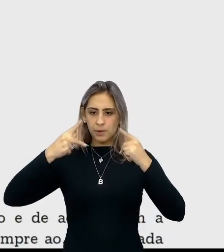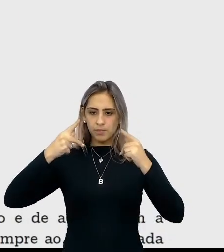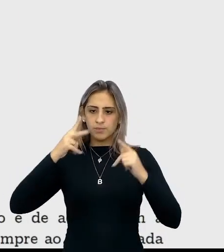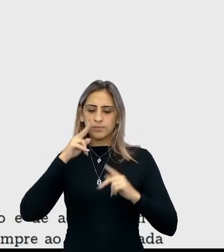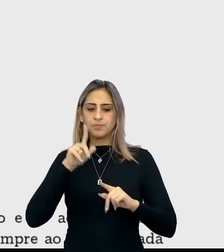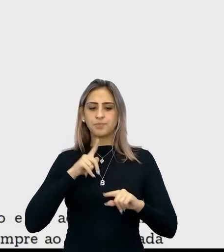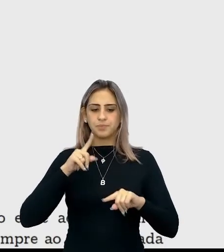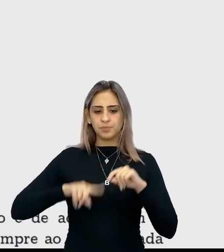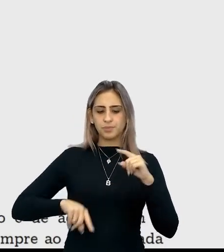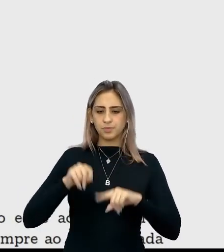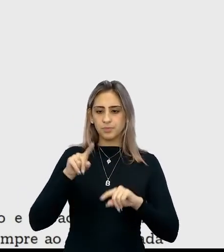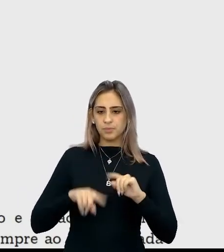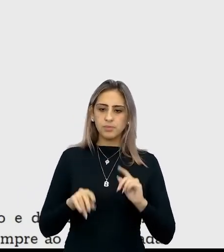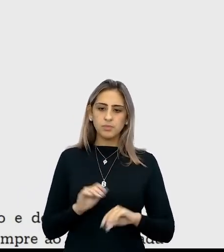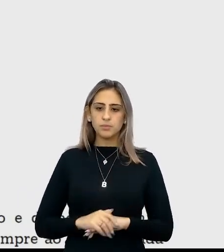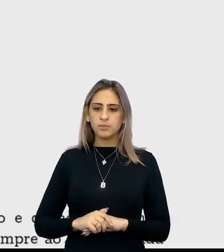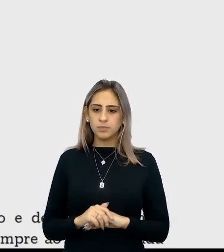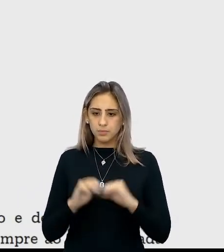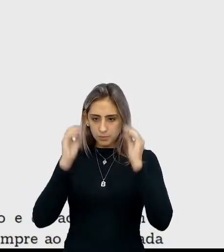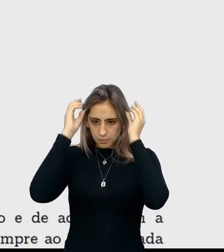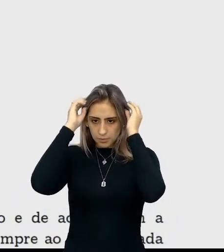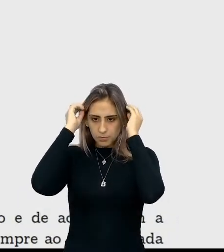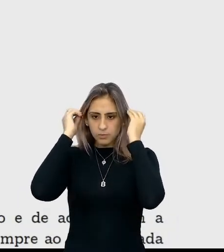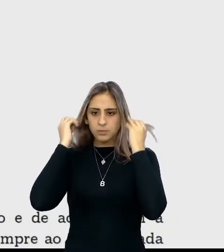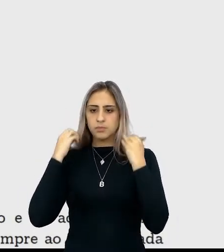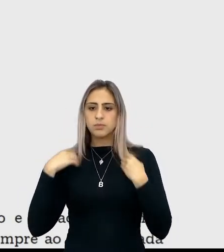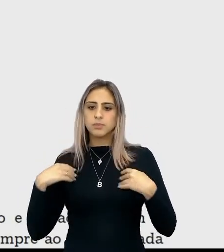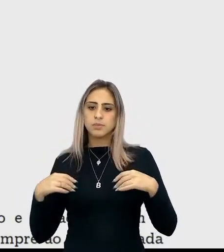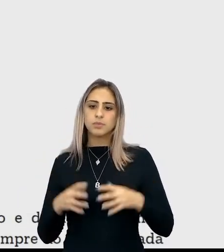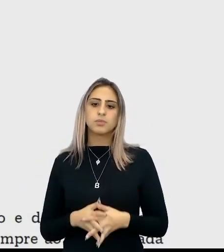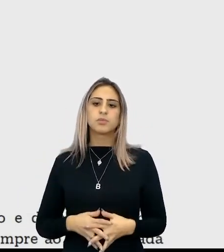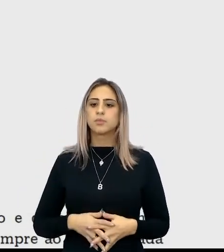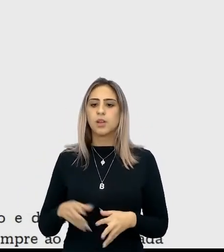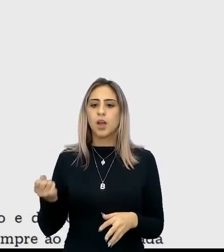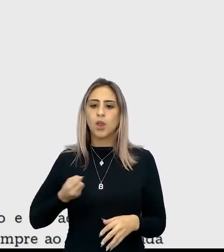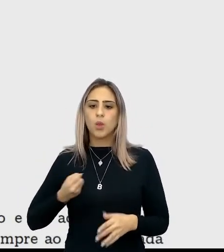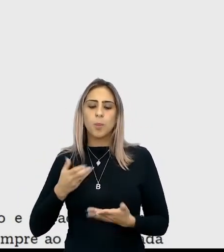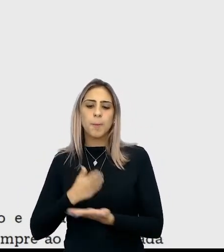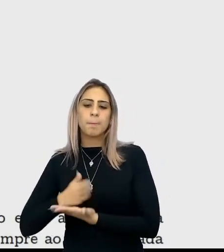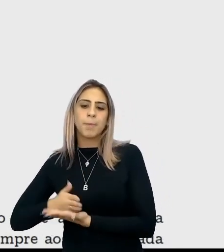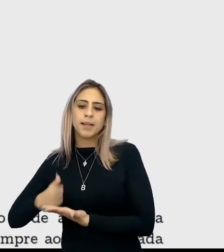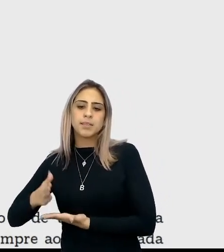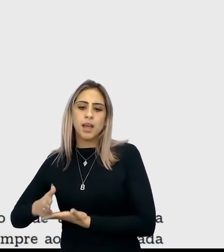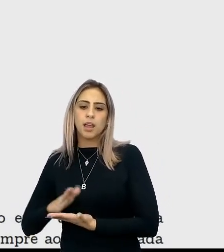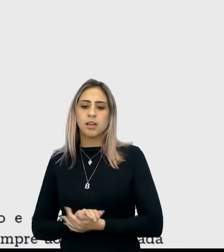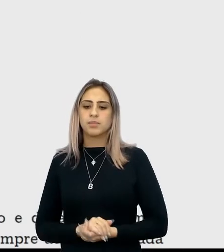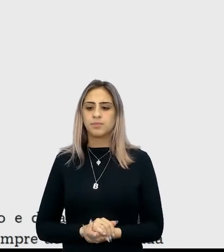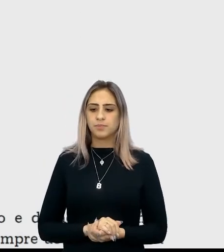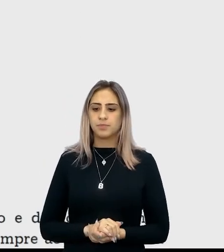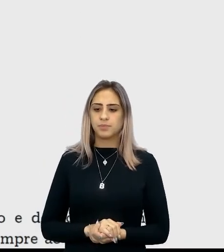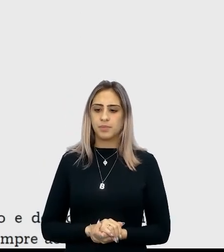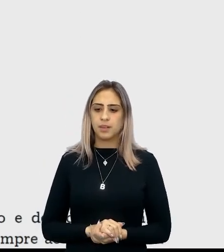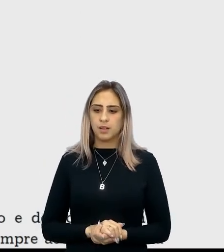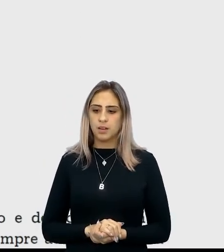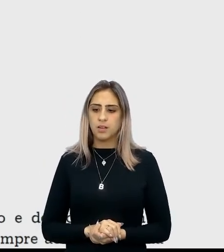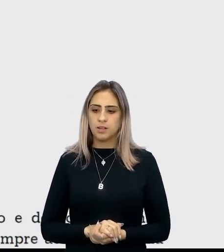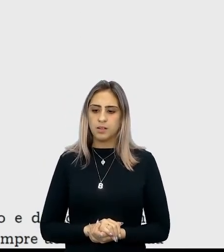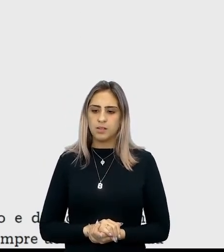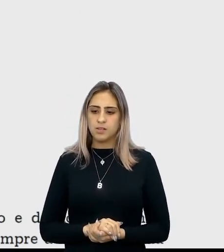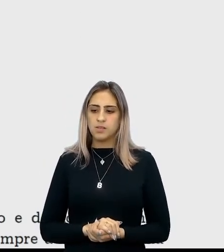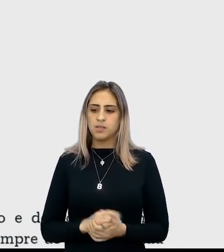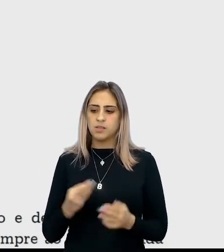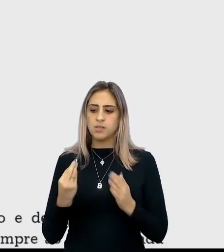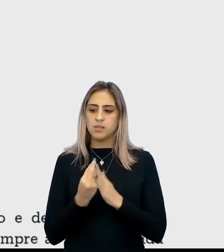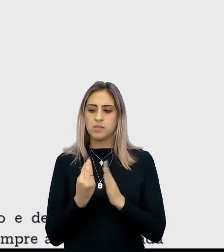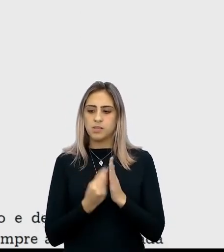no material que eu passei para vocês aí. Então, a gente tem aí, ó, número de parcelas, eu não sei se vocês vão conseguir ver meu mouse, ó, o